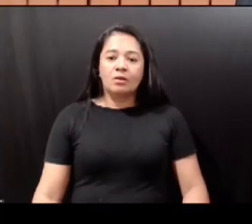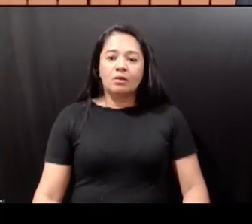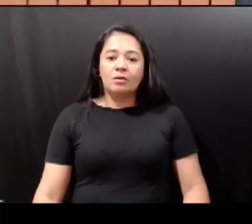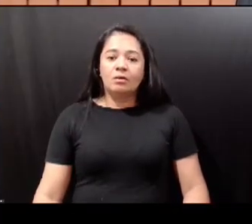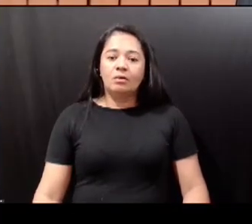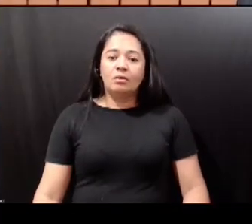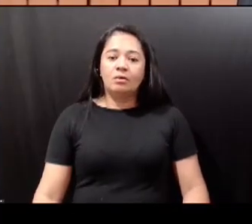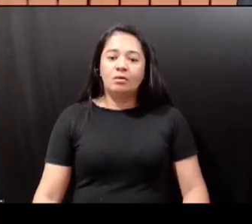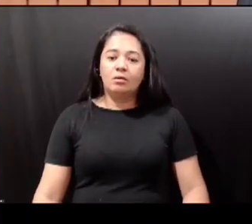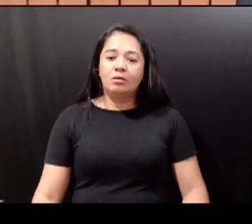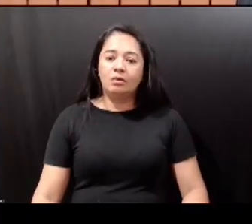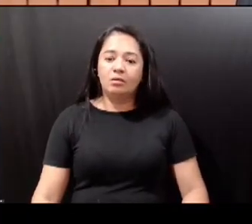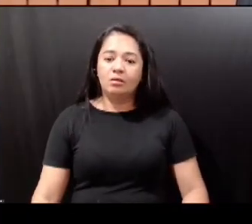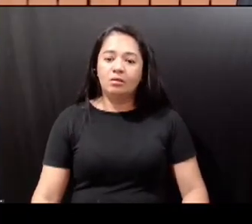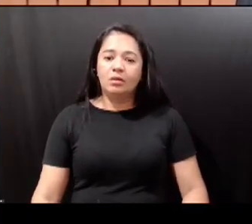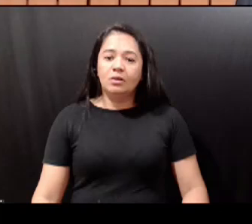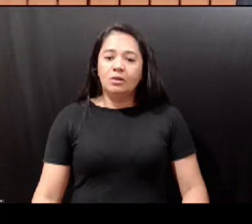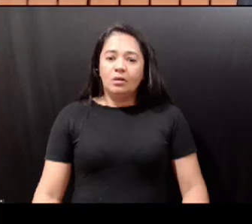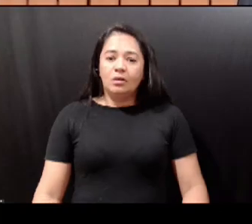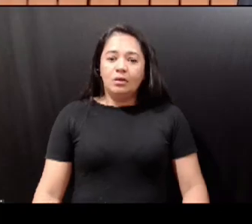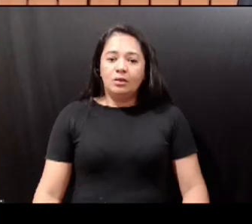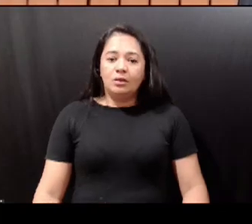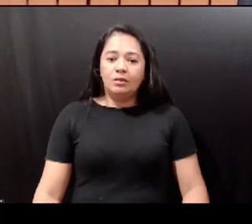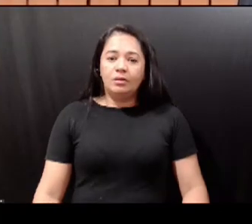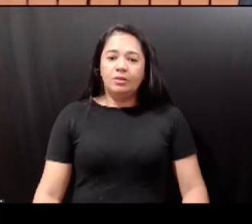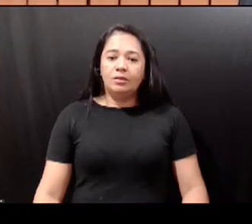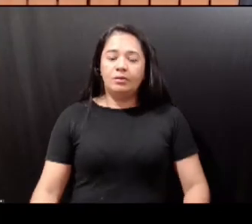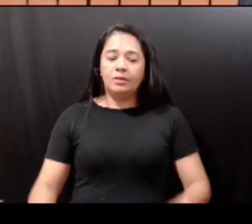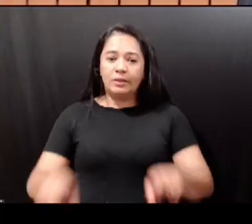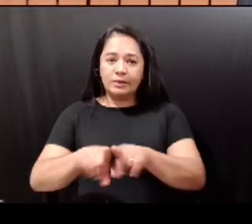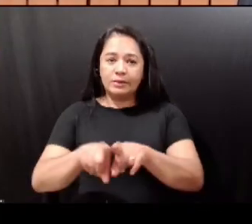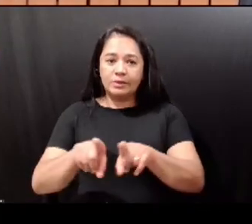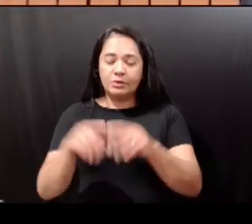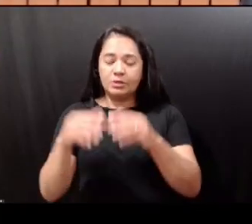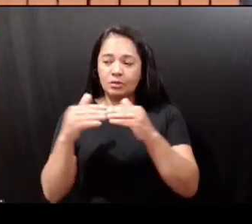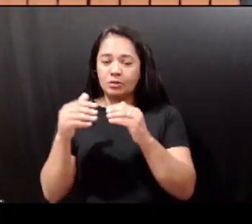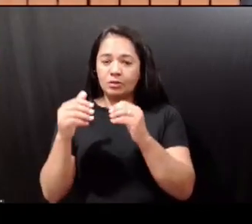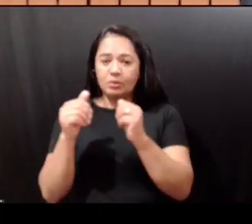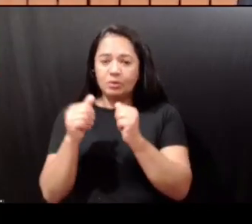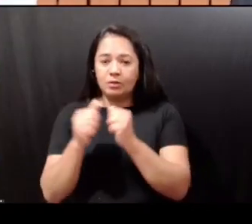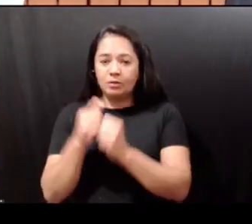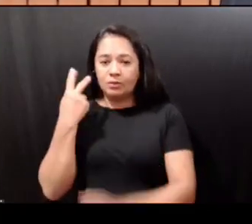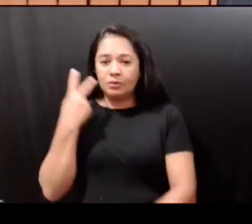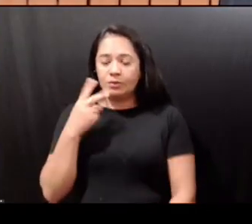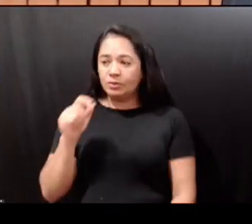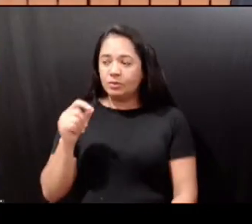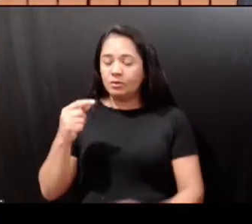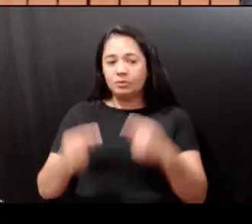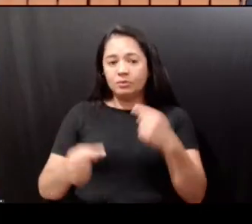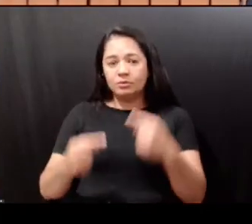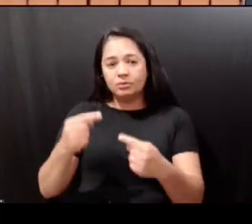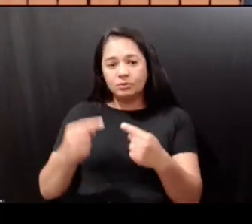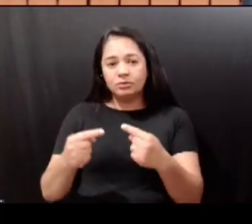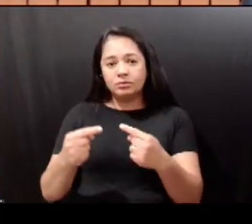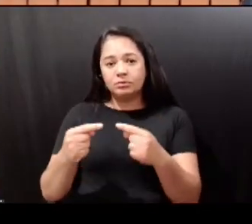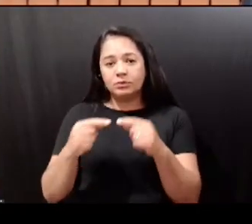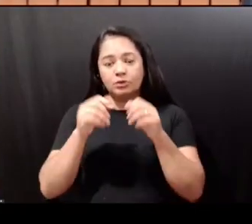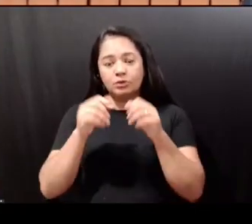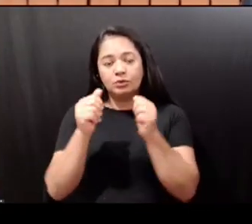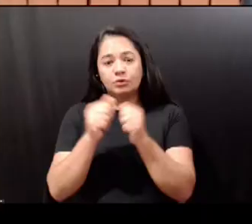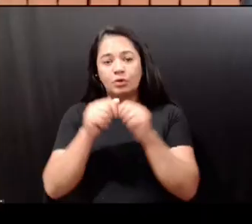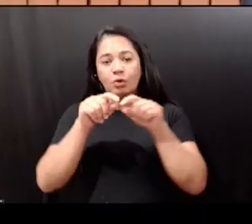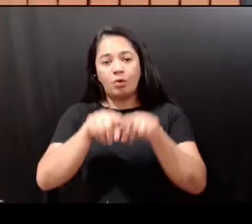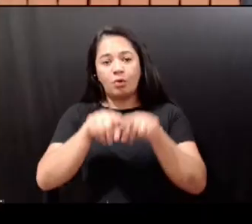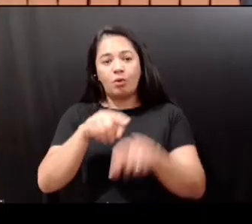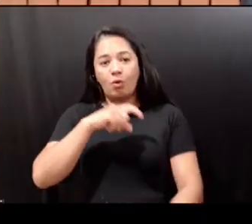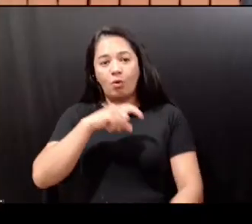vereadores, sobre o que você falou, vereador Carlinhos, sobre um debate sobre os convênios médicos. O que você acha, Benê